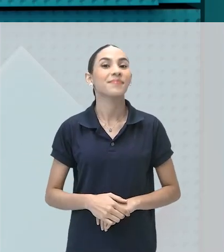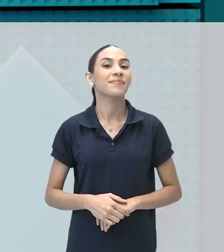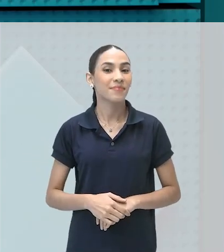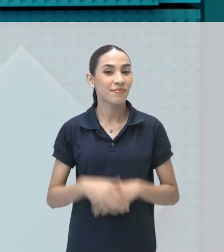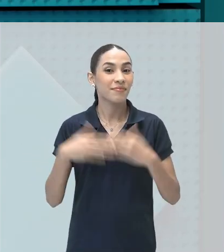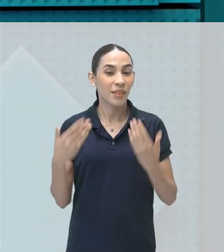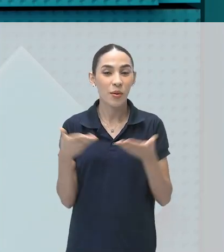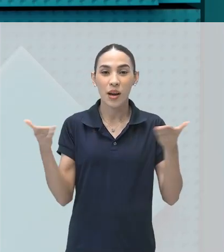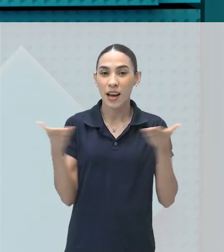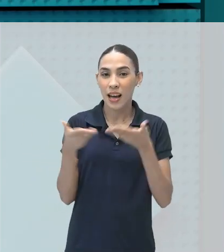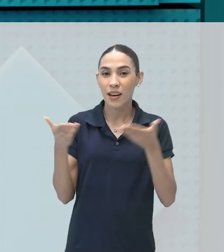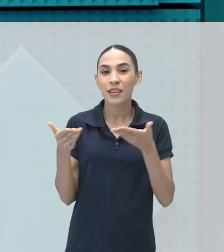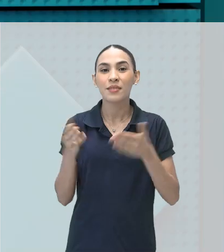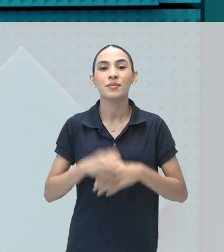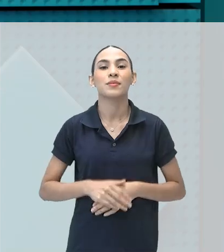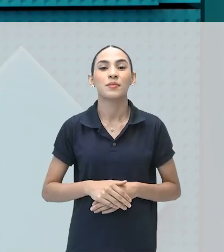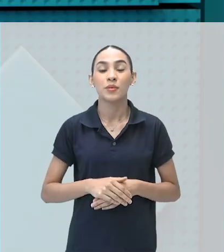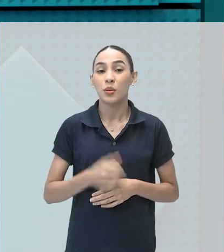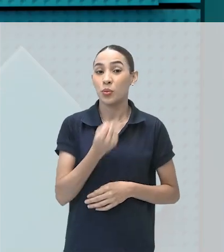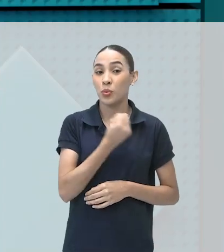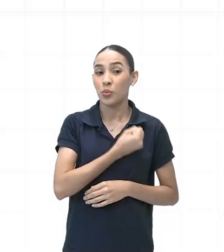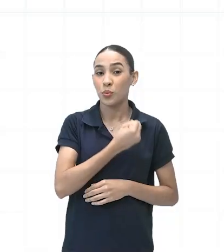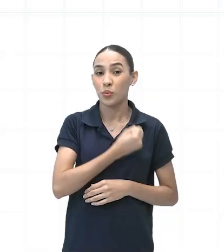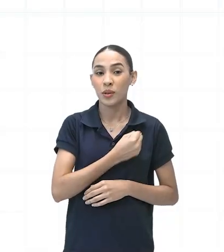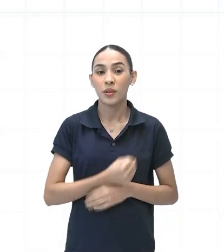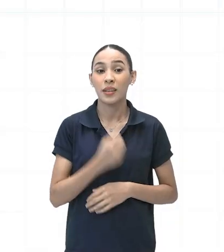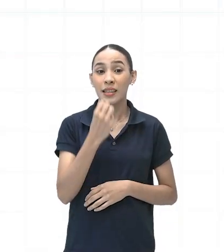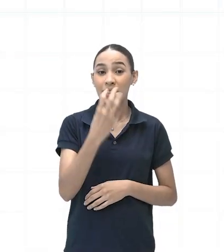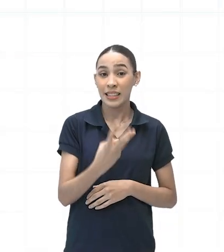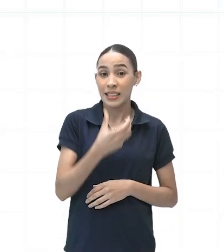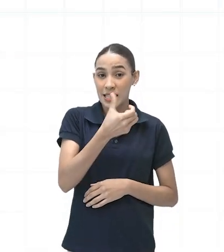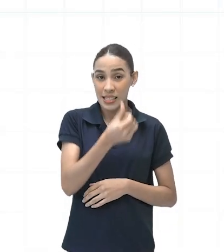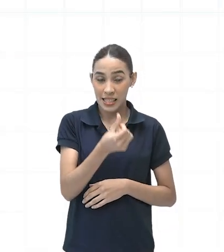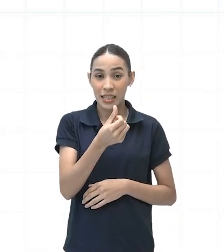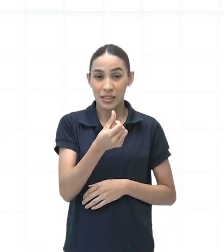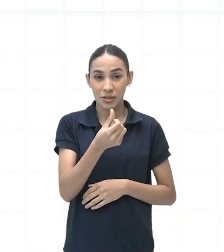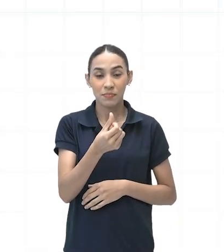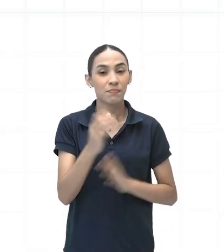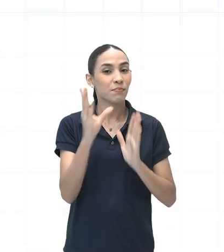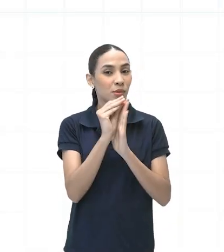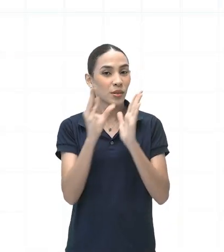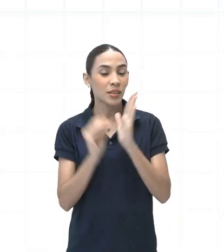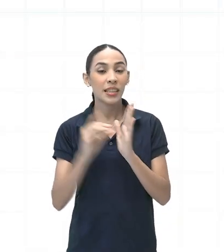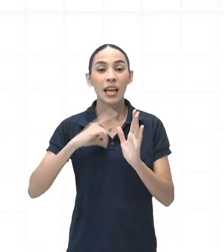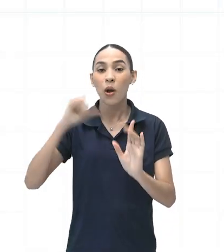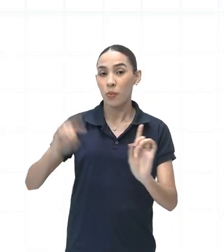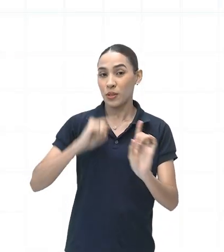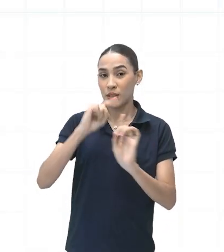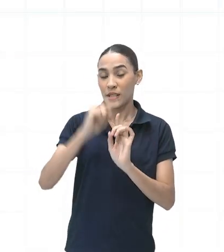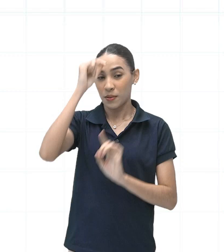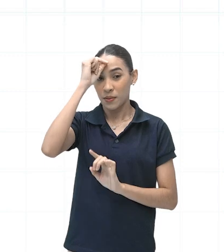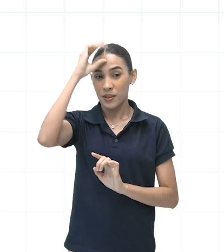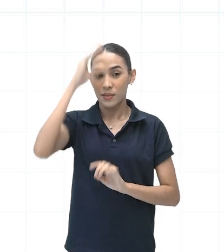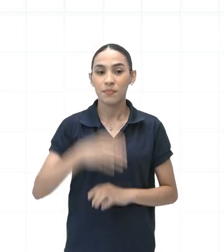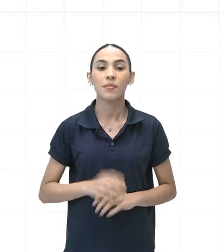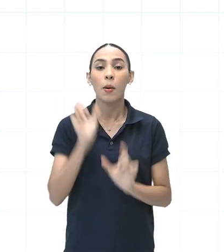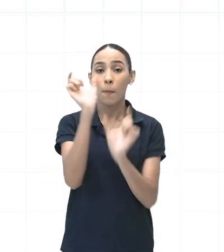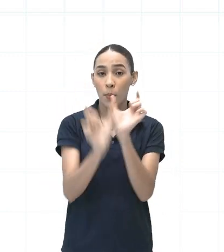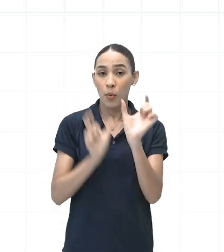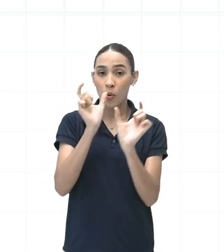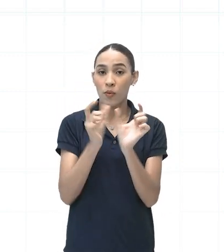e esta é a nossa aula de número 36 do nosso módulo, que tem como objeto de conhecimento